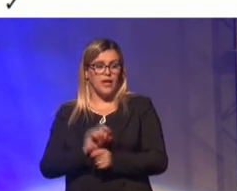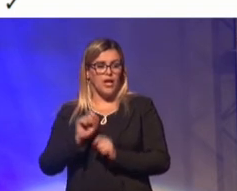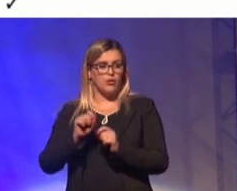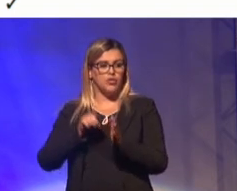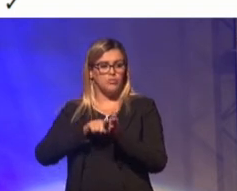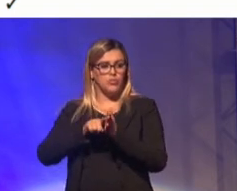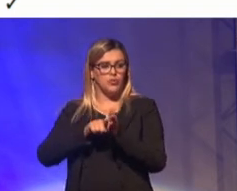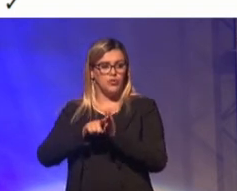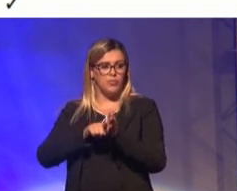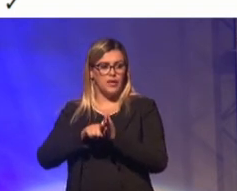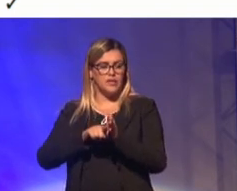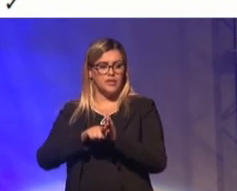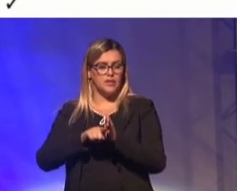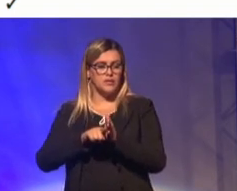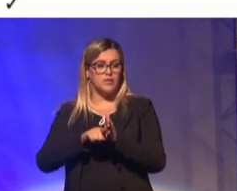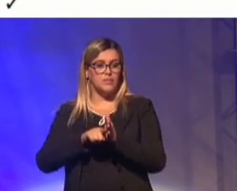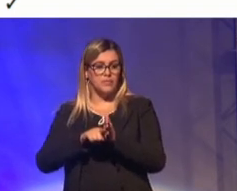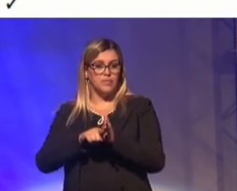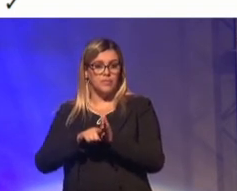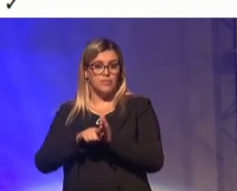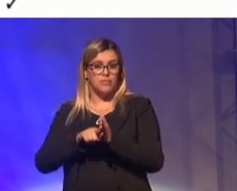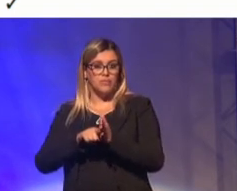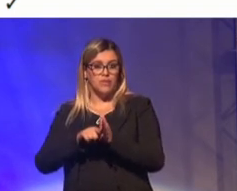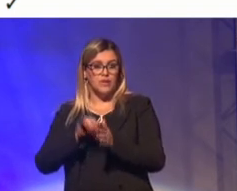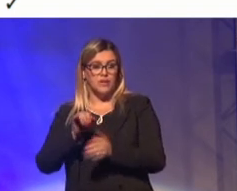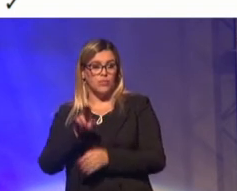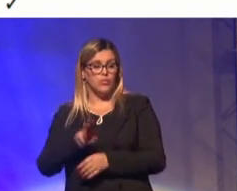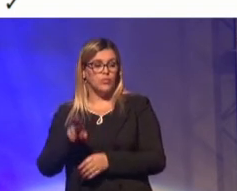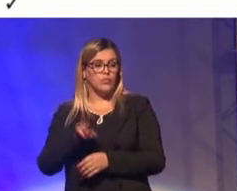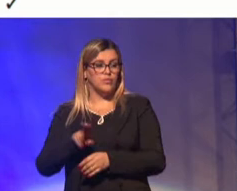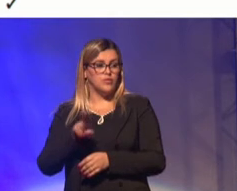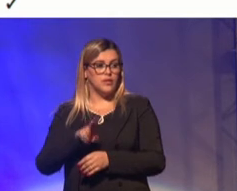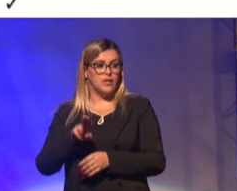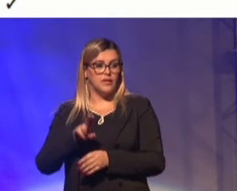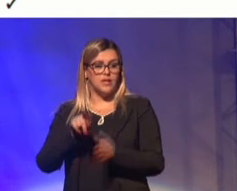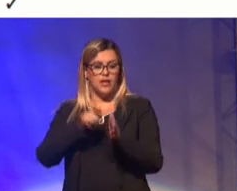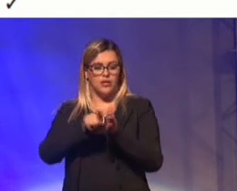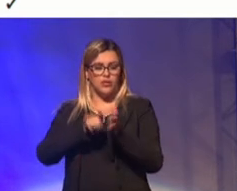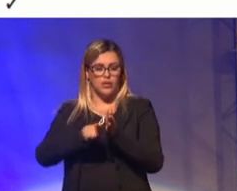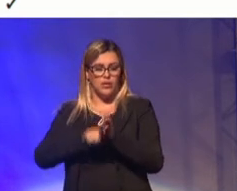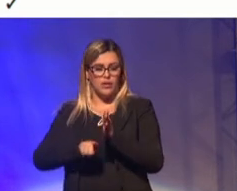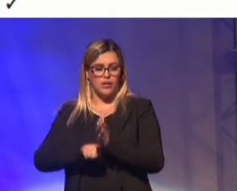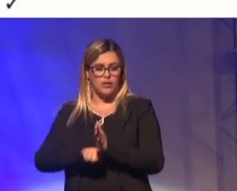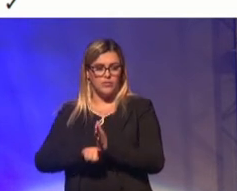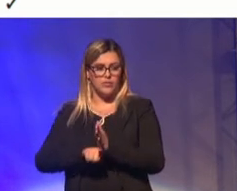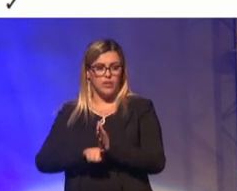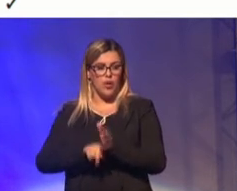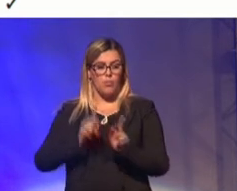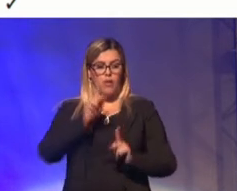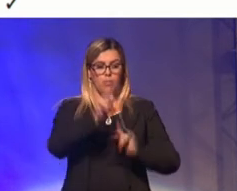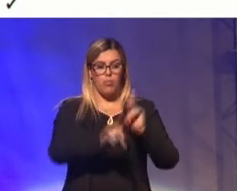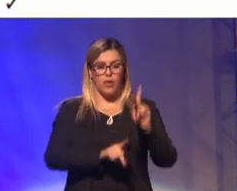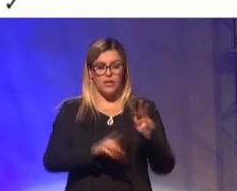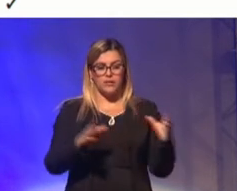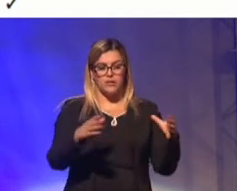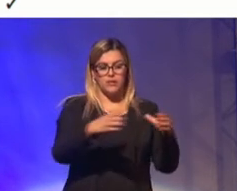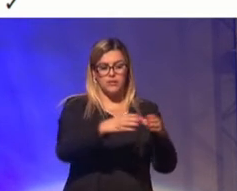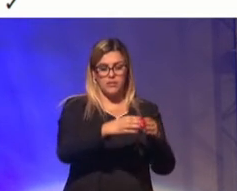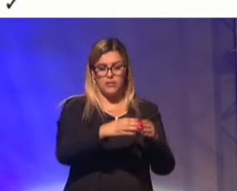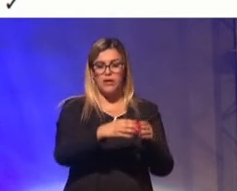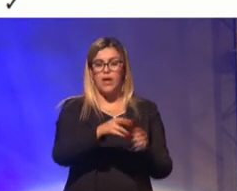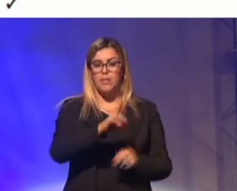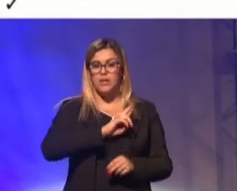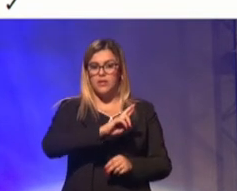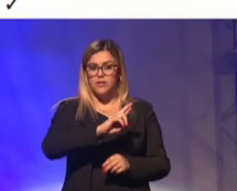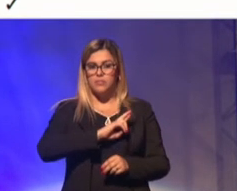de pesquisa, um desenho de pesquisa, em que se utiliza questionários, né? E pega uma população, então, para fazer